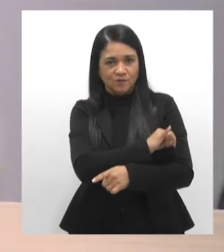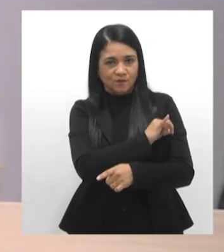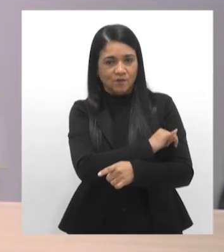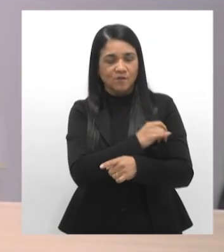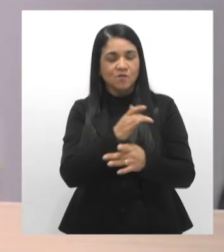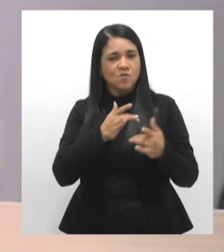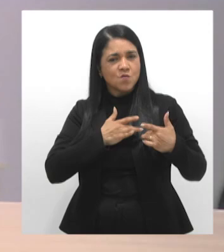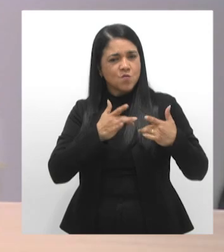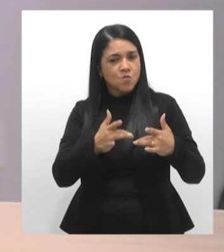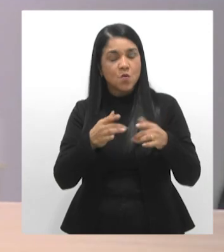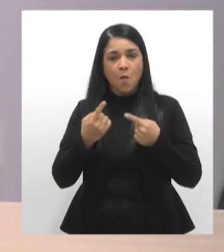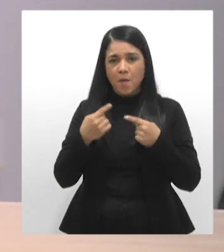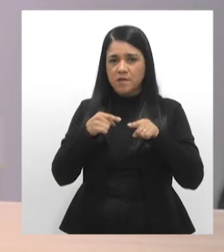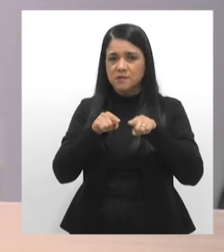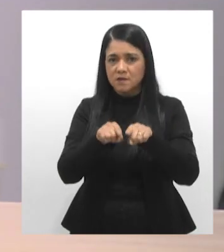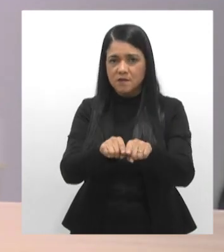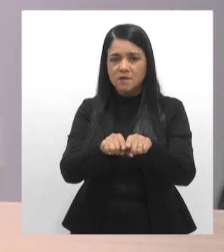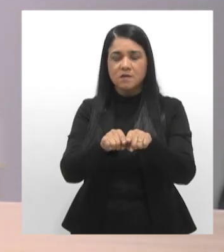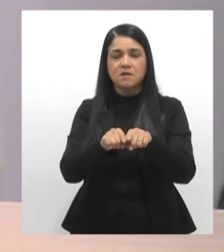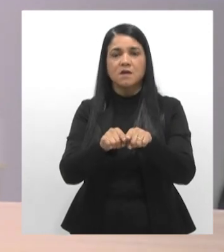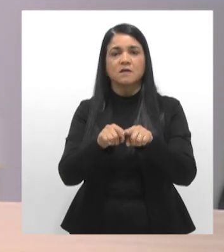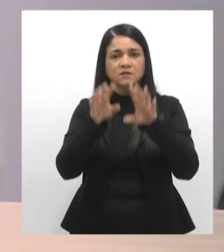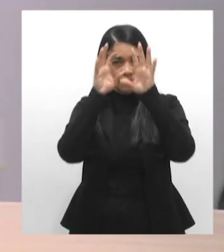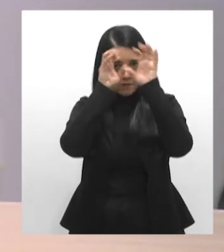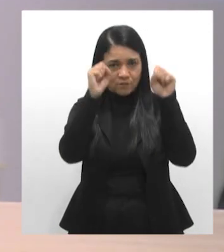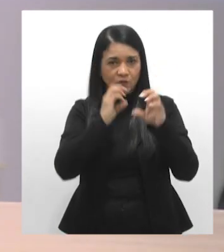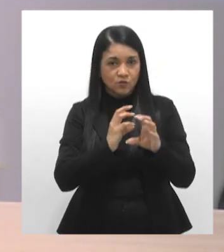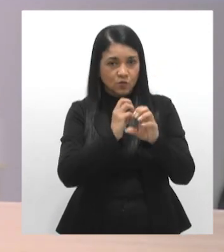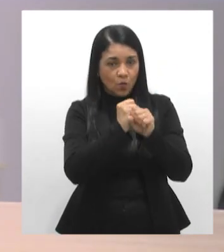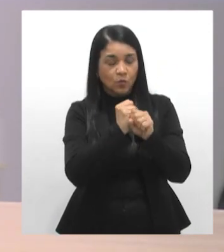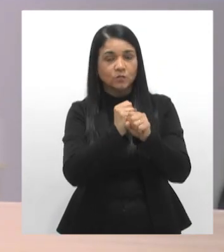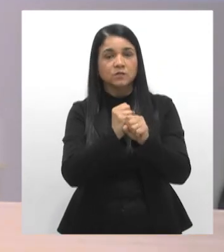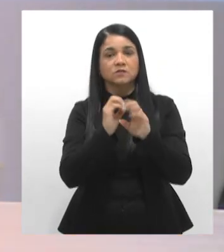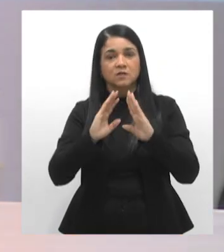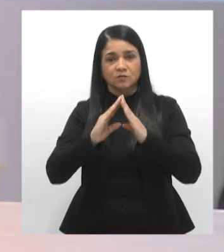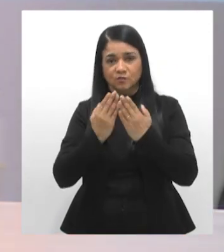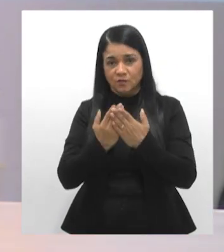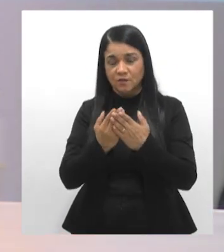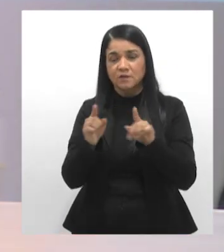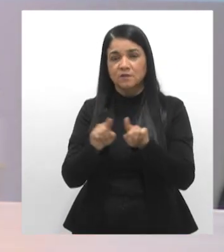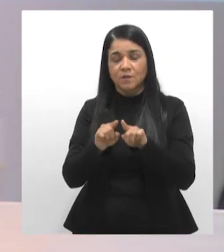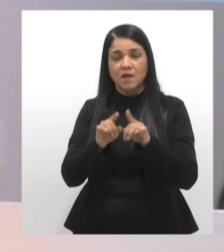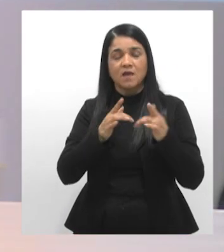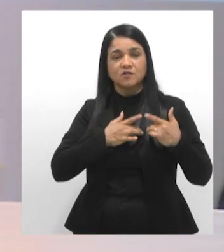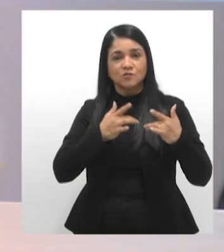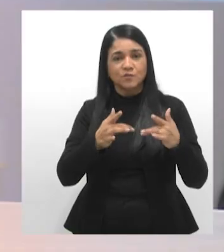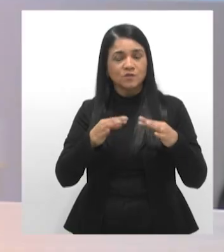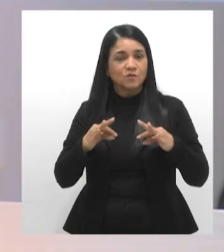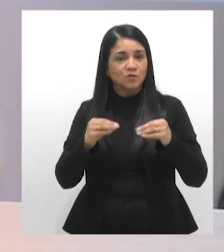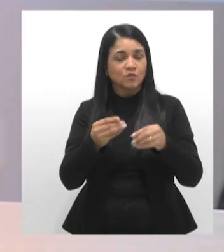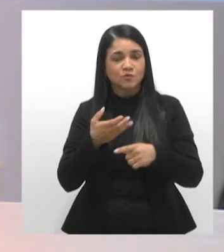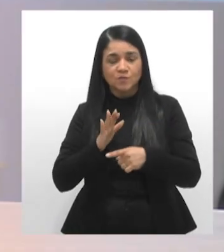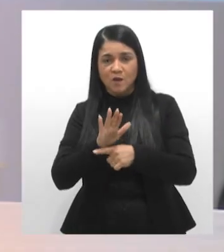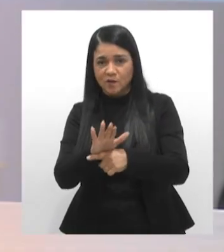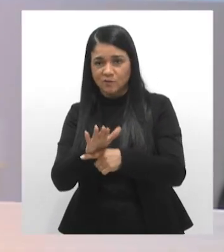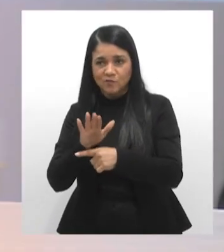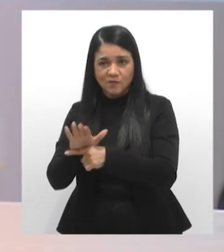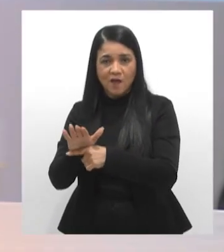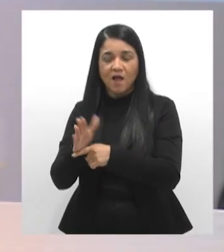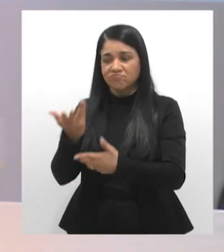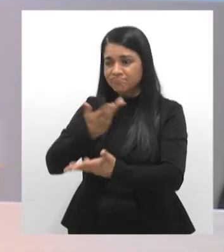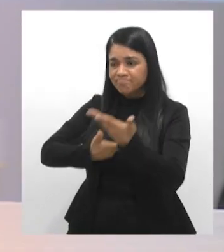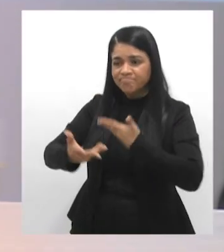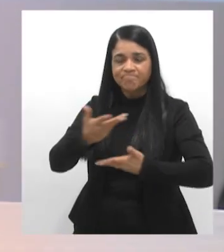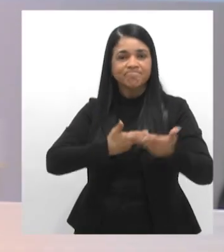com a parceria da Escola de Contas do Tribunal, do próprio Tribunal de Contas. Tá? Estamos sempre à disposição para ajudar no que for e